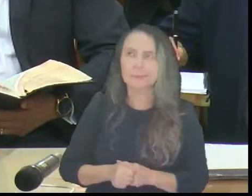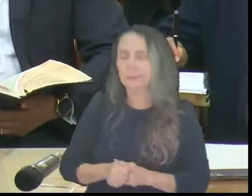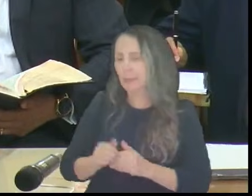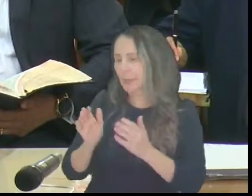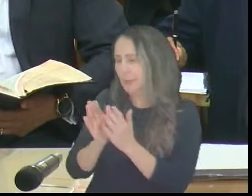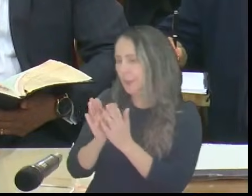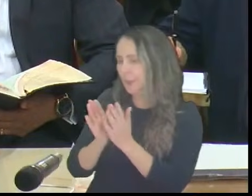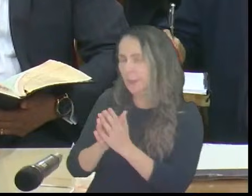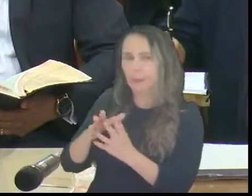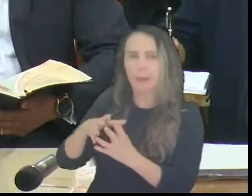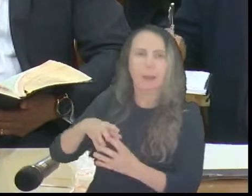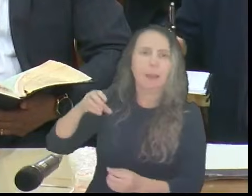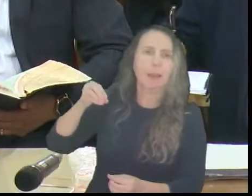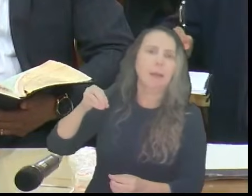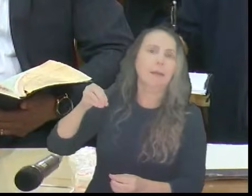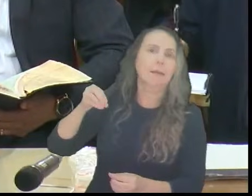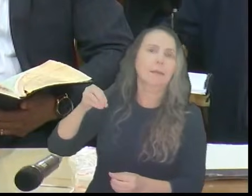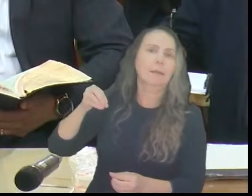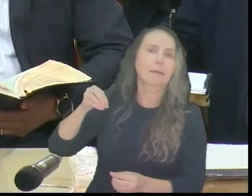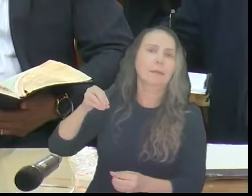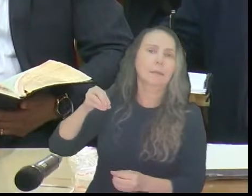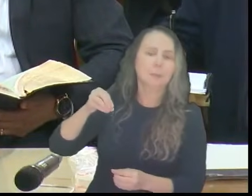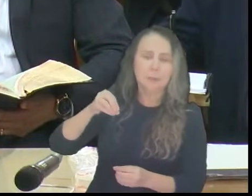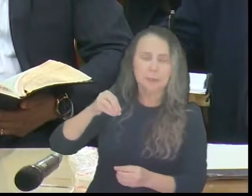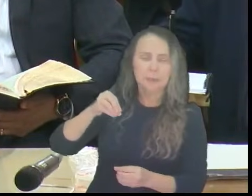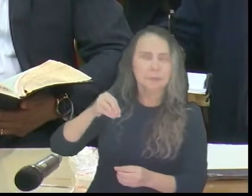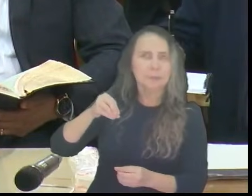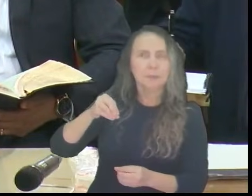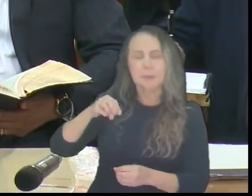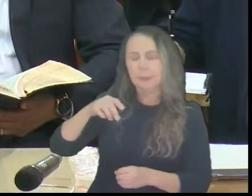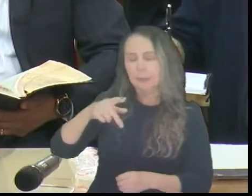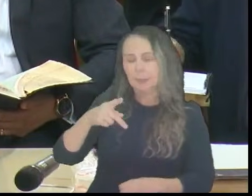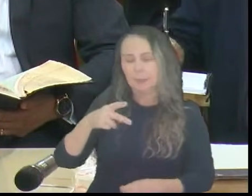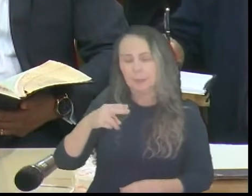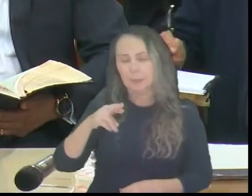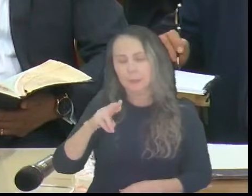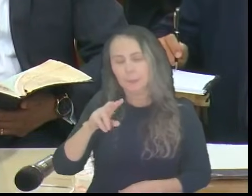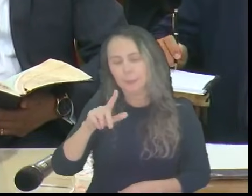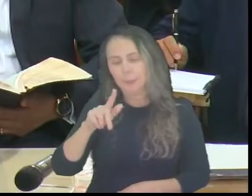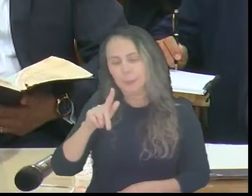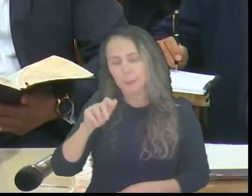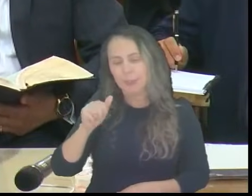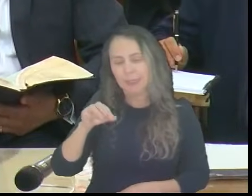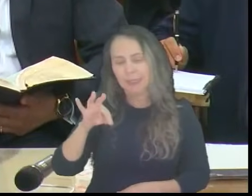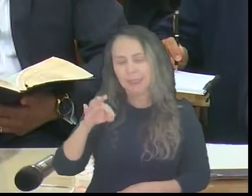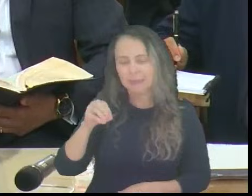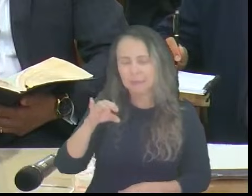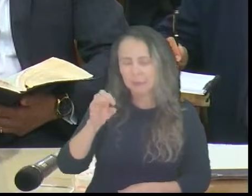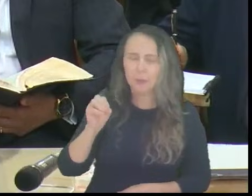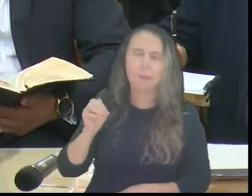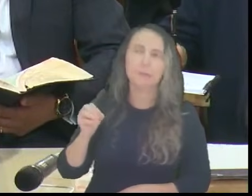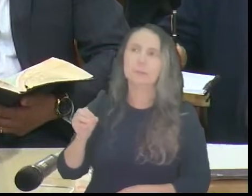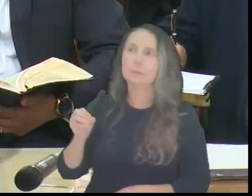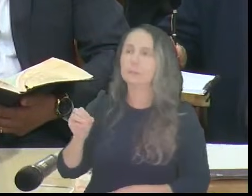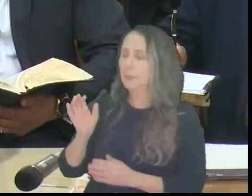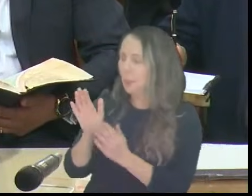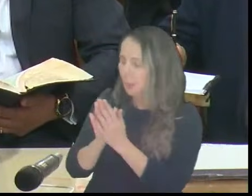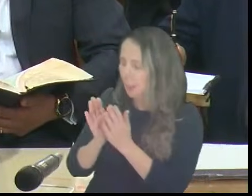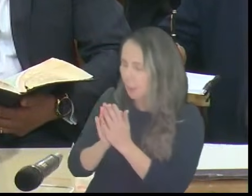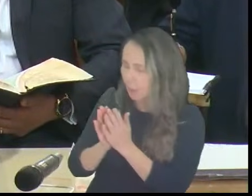da Bíblia se ora aos mártires. Se ora a quem, irmãos? A quem é que se deve dirigir a